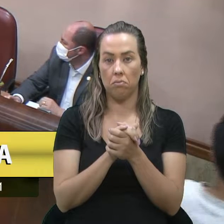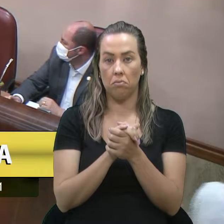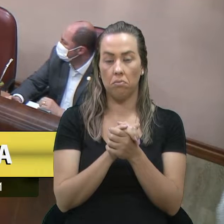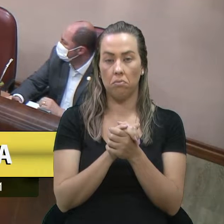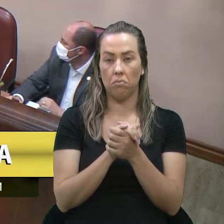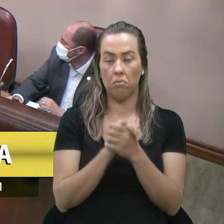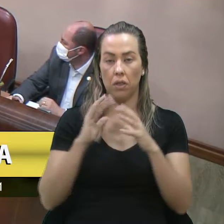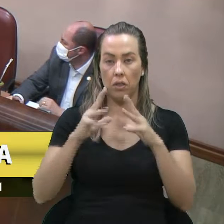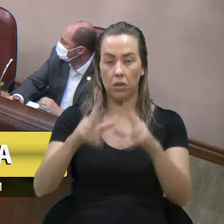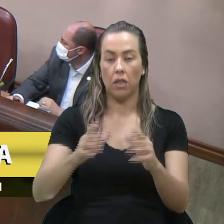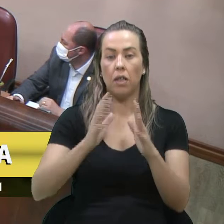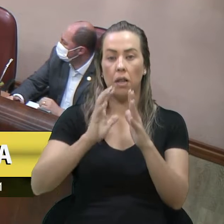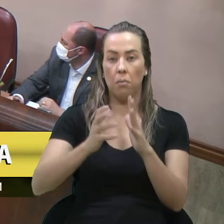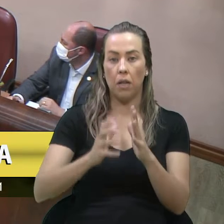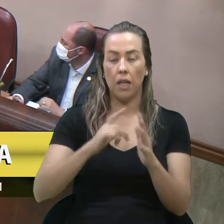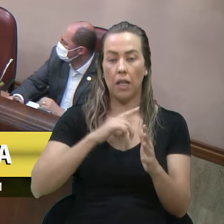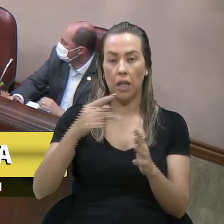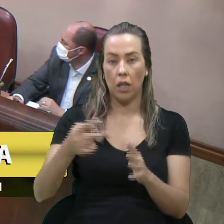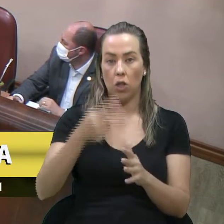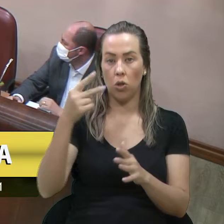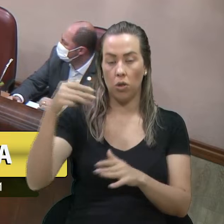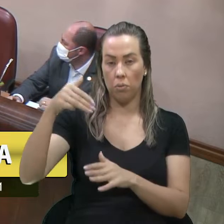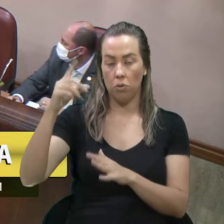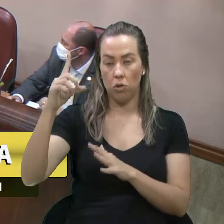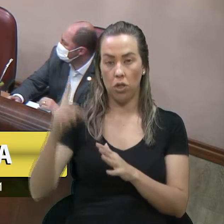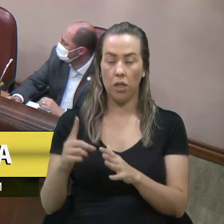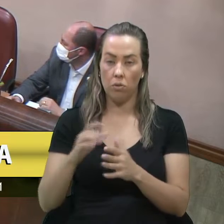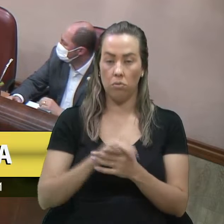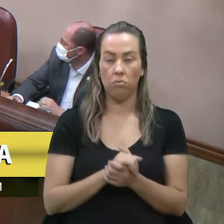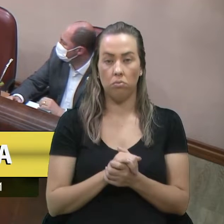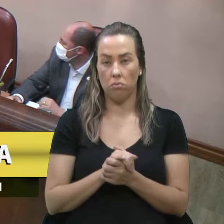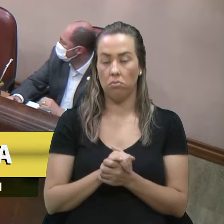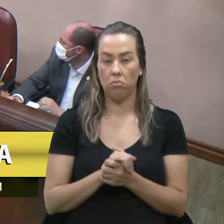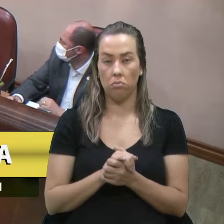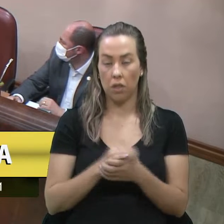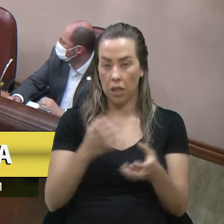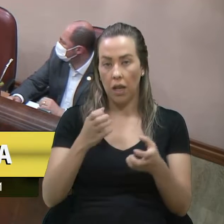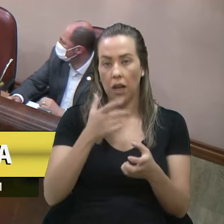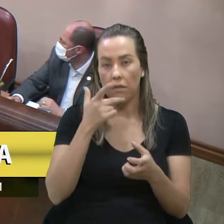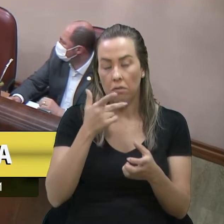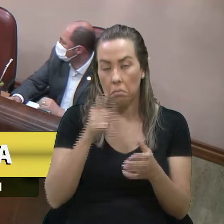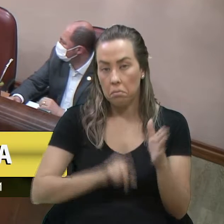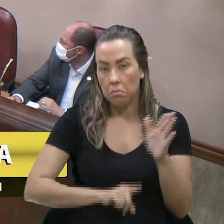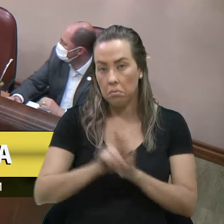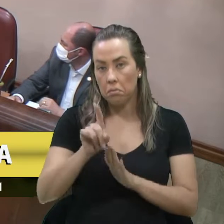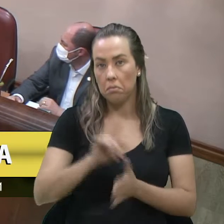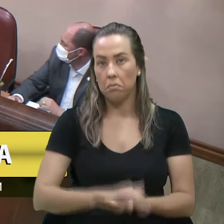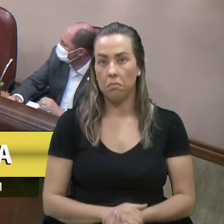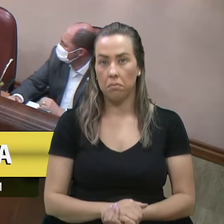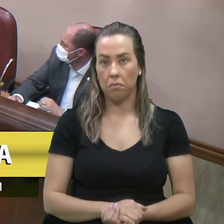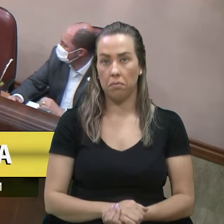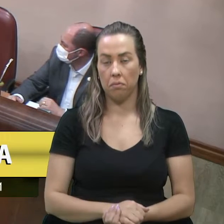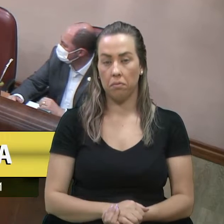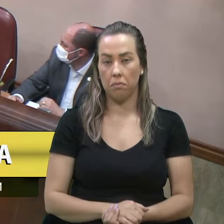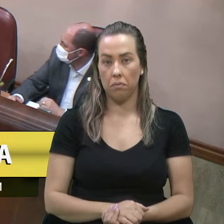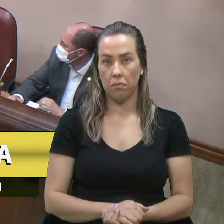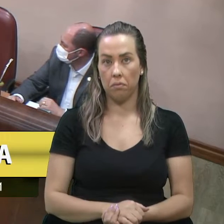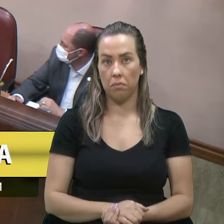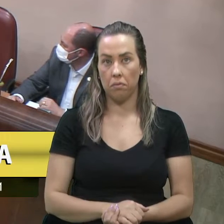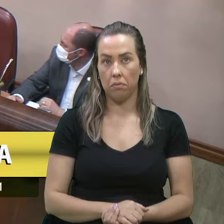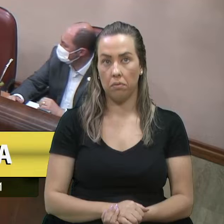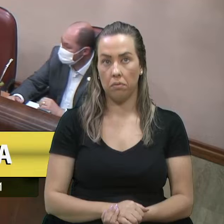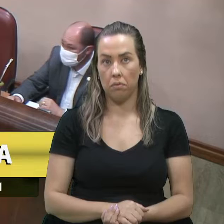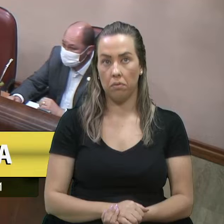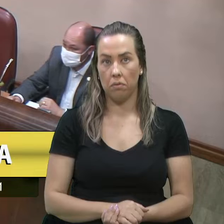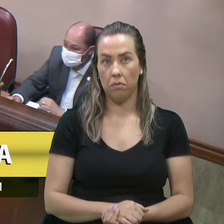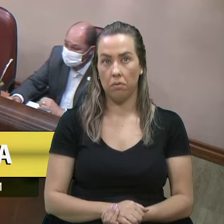de cada bancada. Tem direito a 2 minutos para fazer, se tiver algum questionamento. Peço a